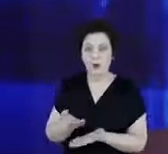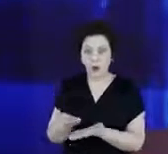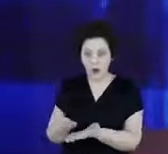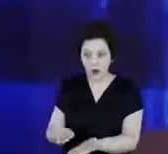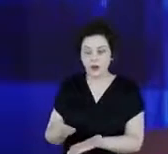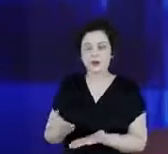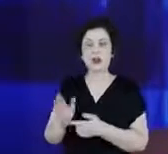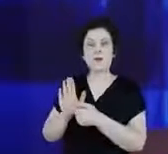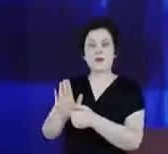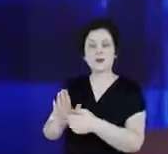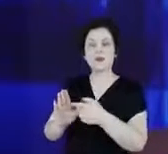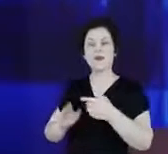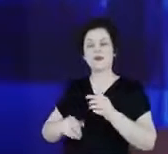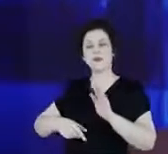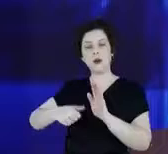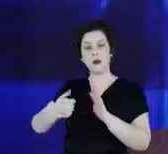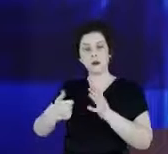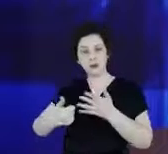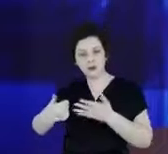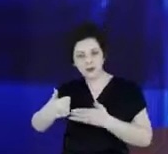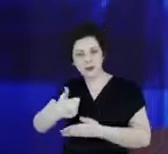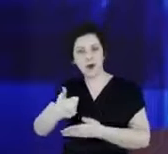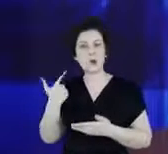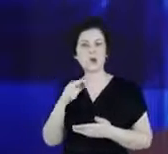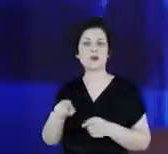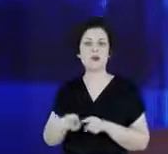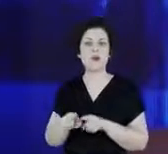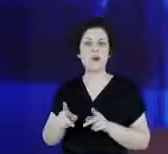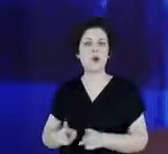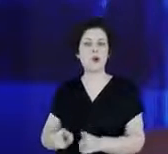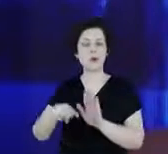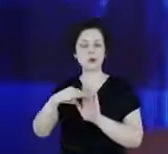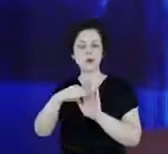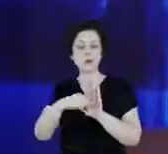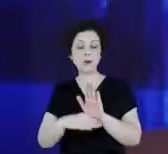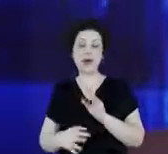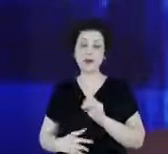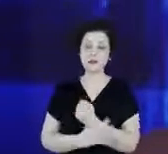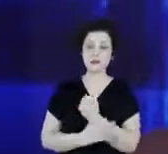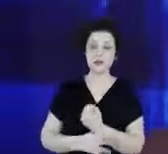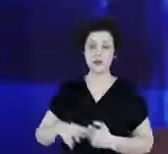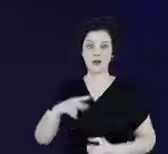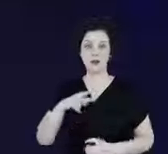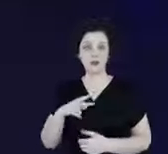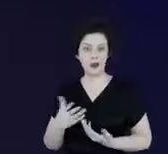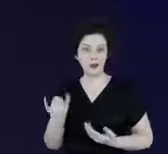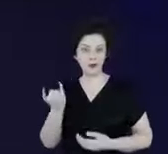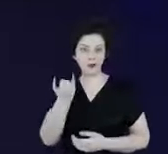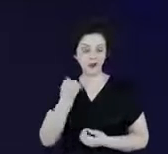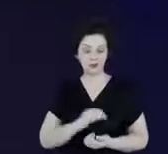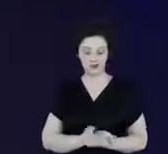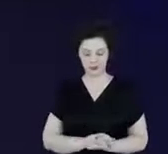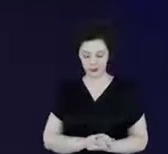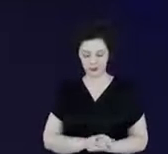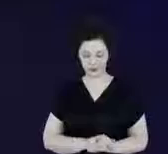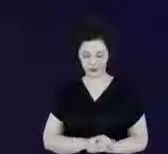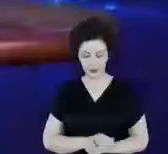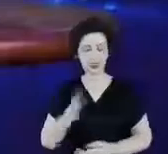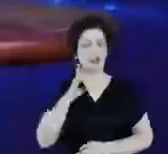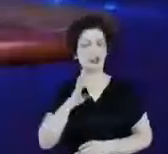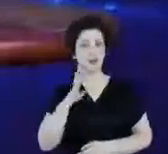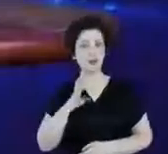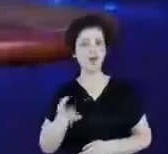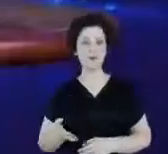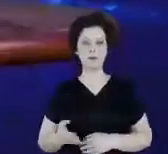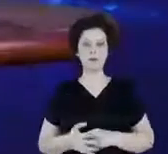mostrar para o cliente que você consegue Inovar e ainda manter os requisitos de segurança necessários legal eu acho que